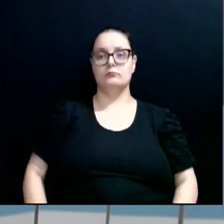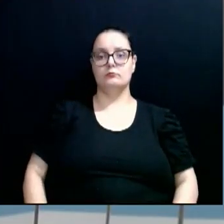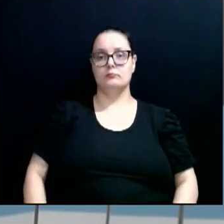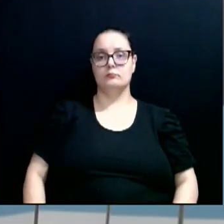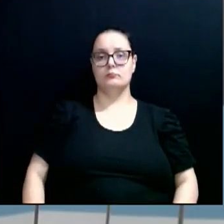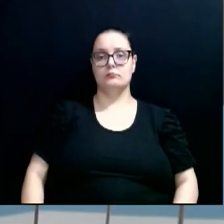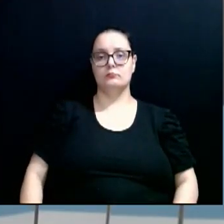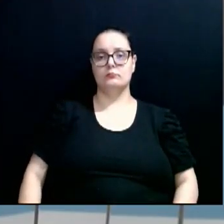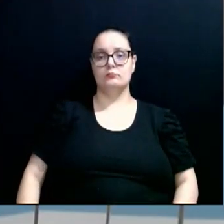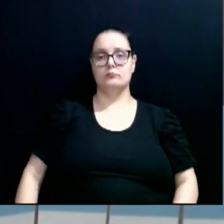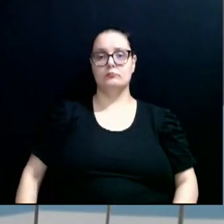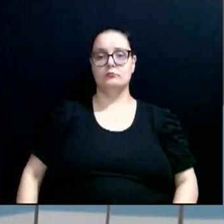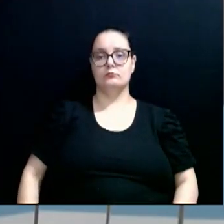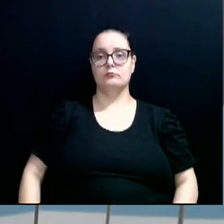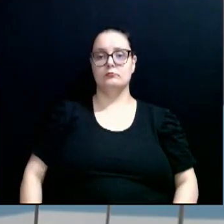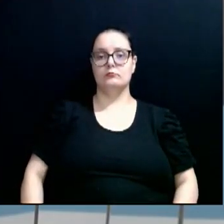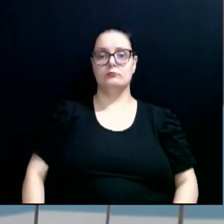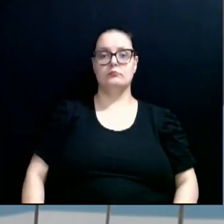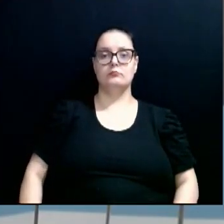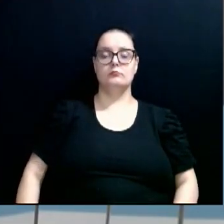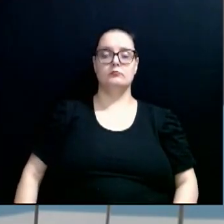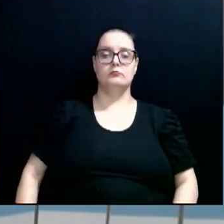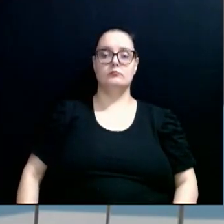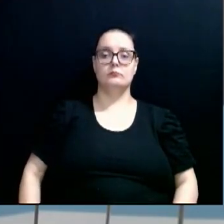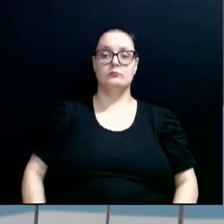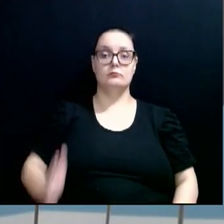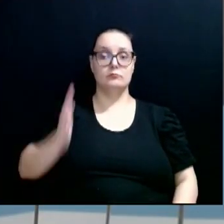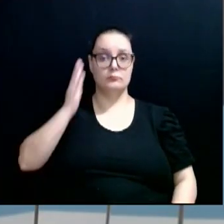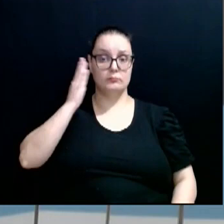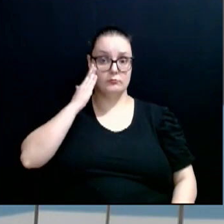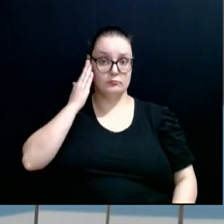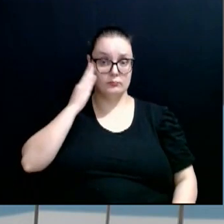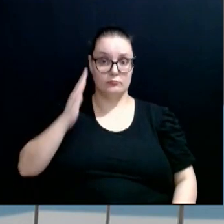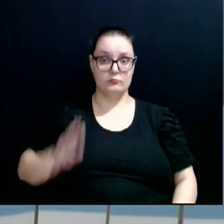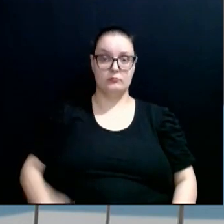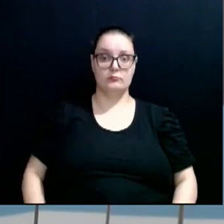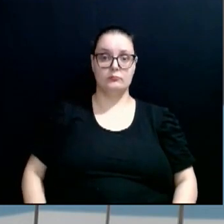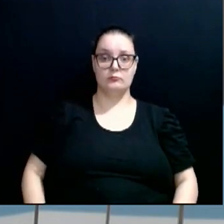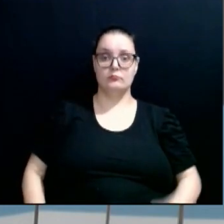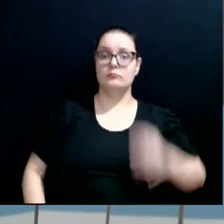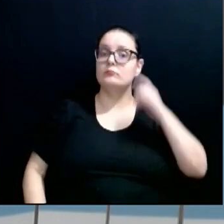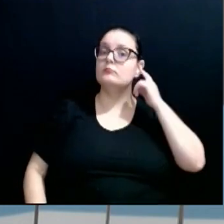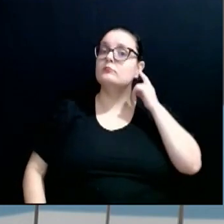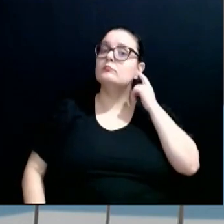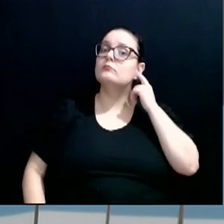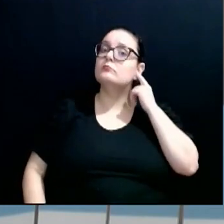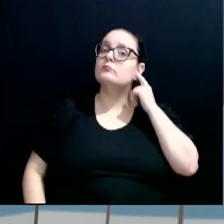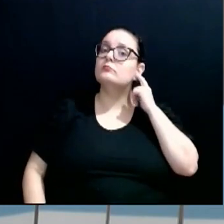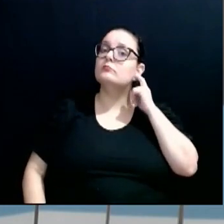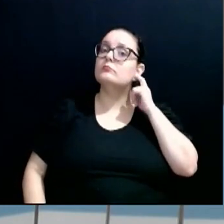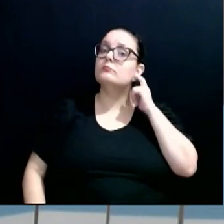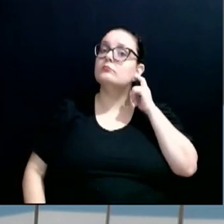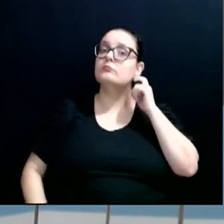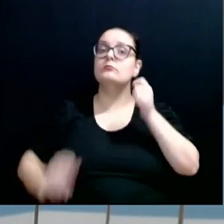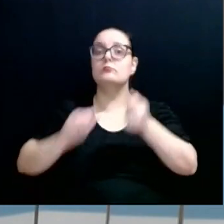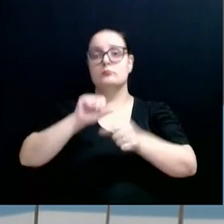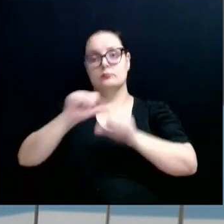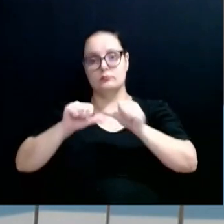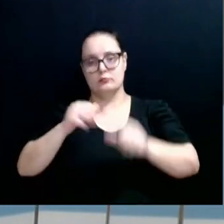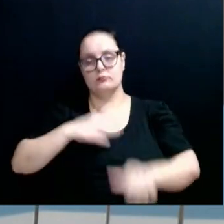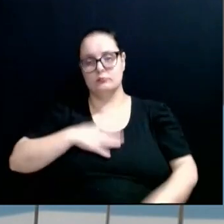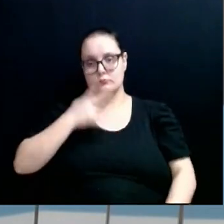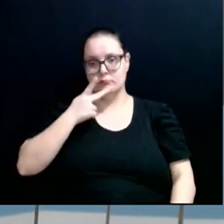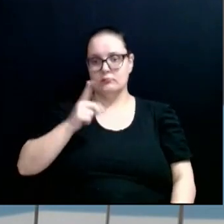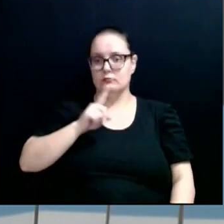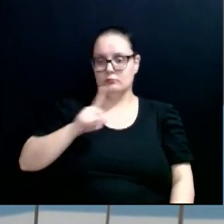de saber se aquele ônibus e às vezes eu até vou refazer a minha fala, não é nem a questão da